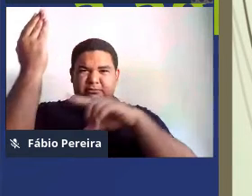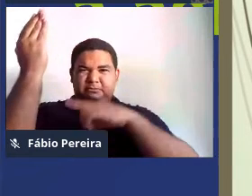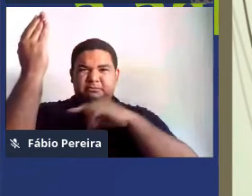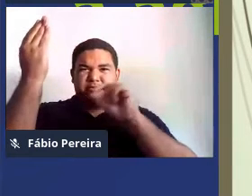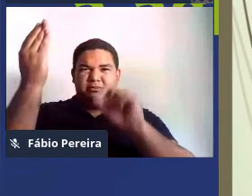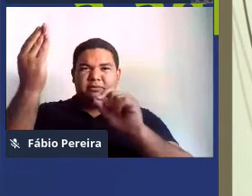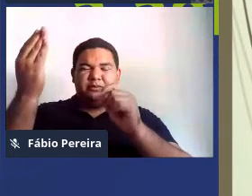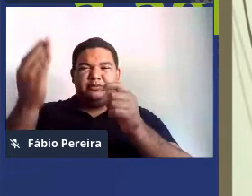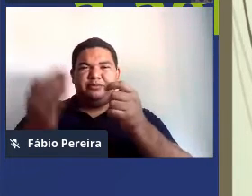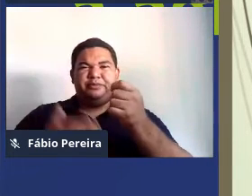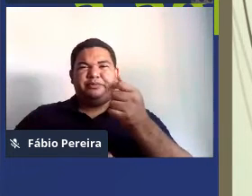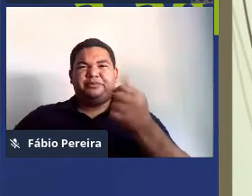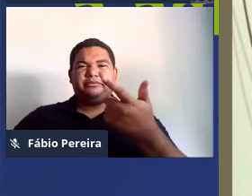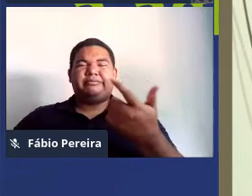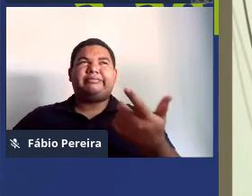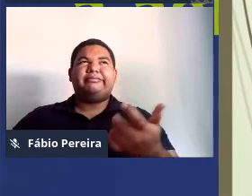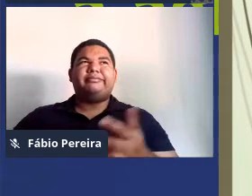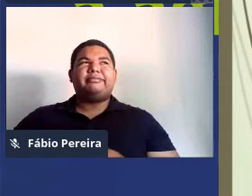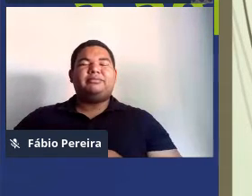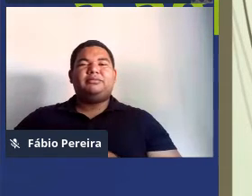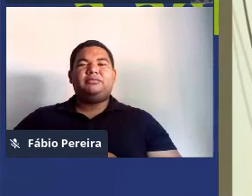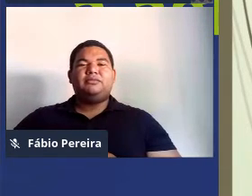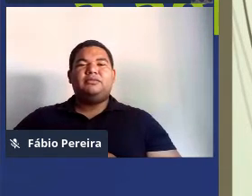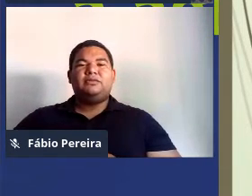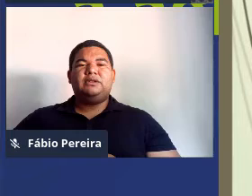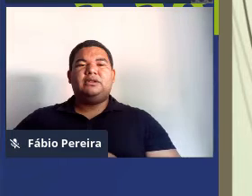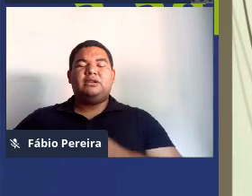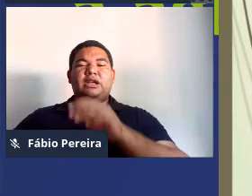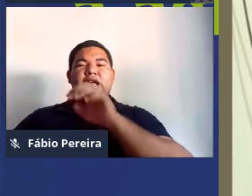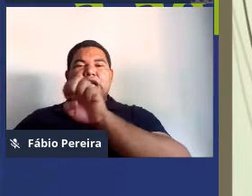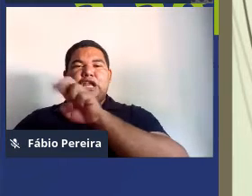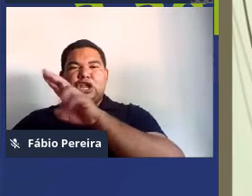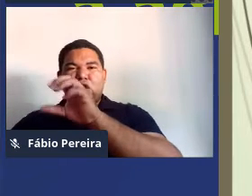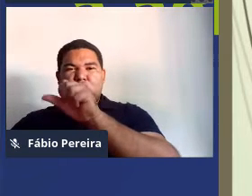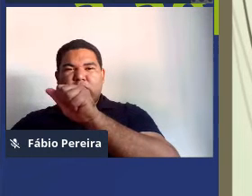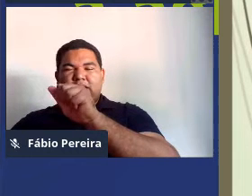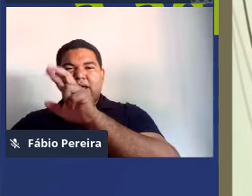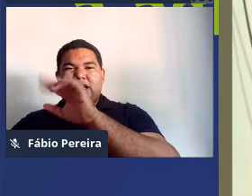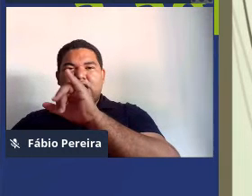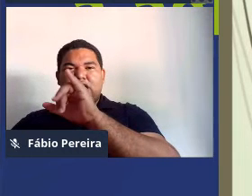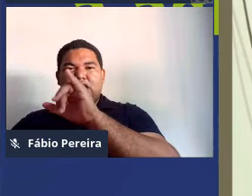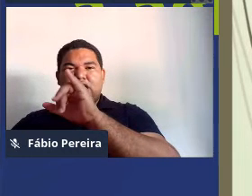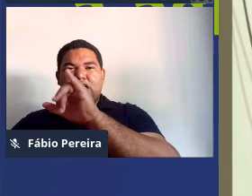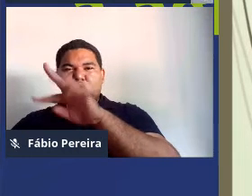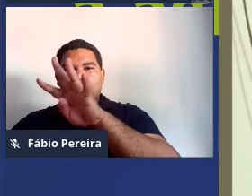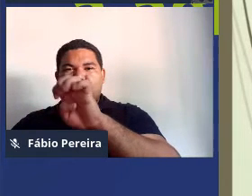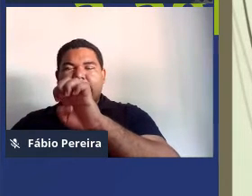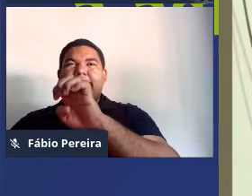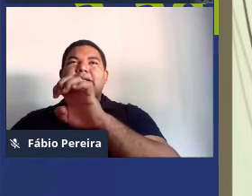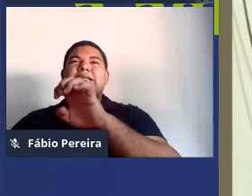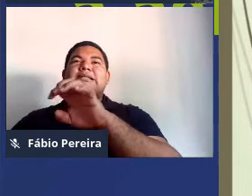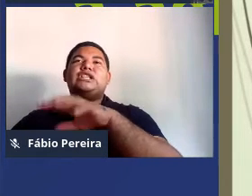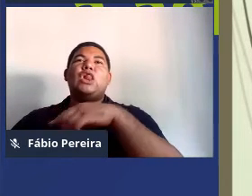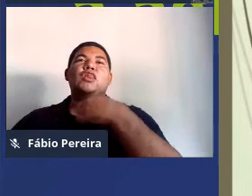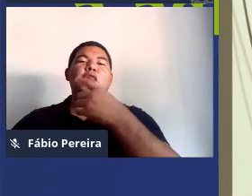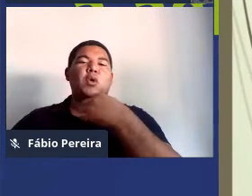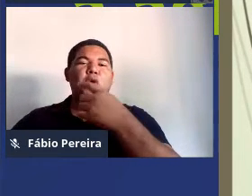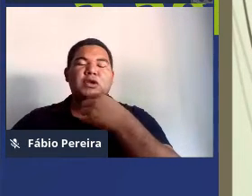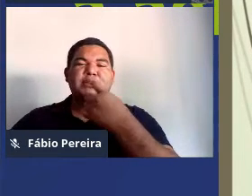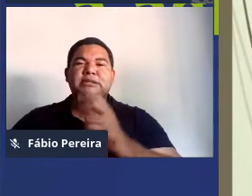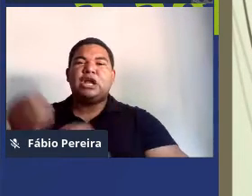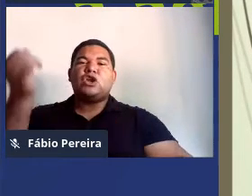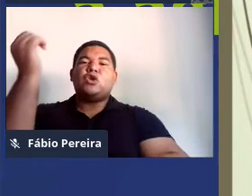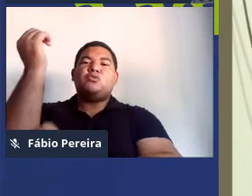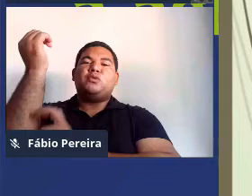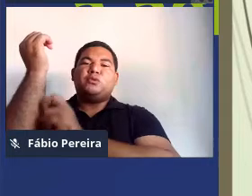um dogma. Os eucariontes não conseguem digerir madeira, eu vou ter que ter uma simbiose